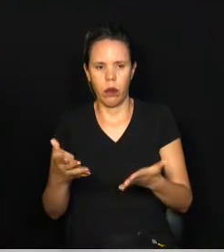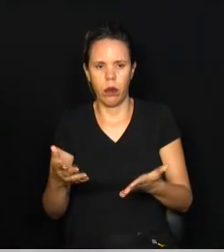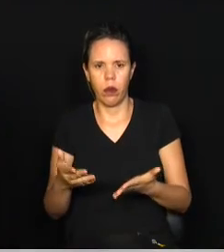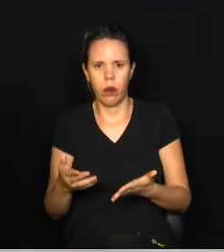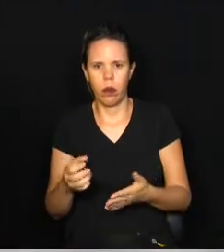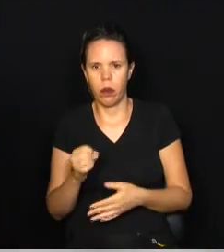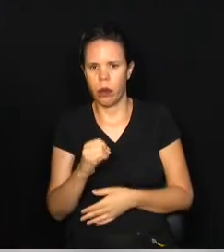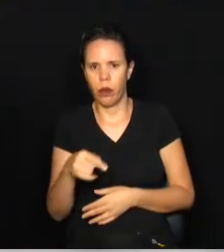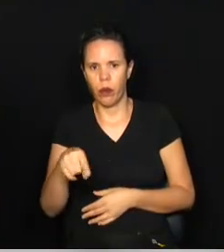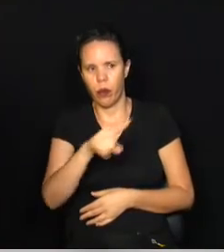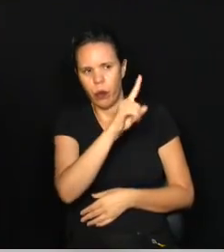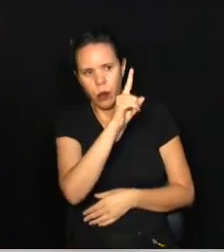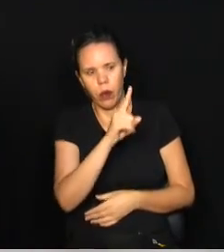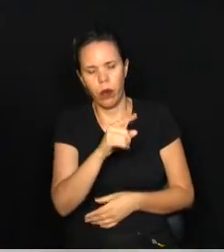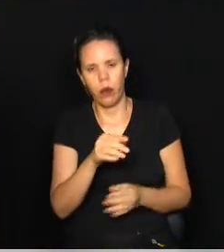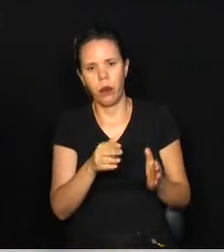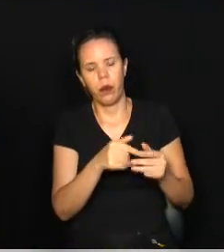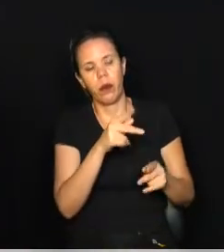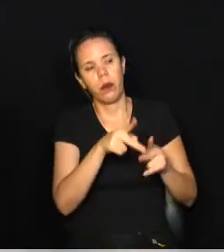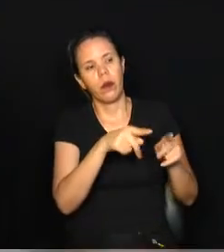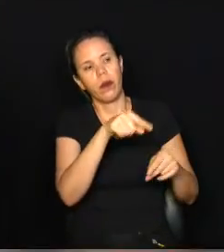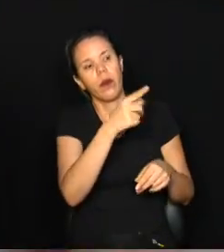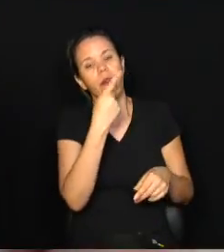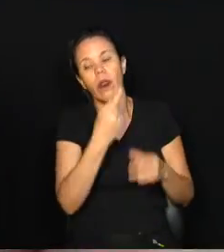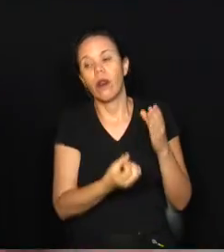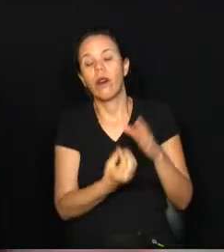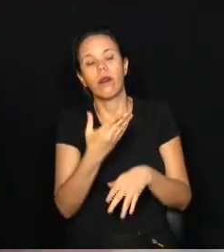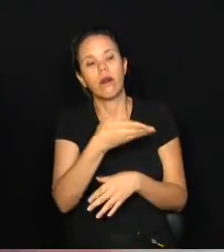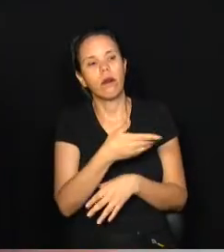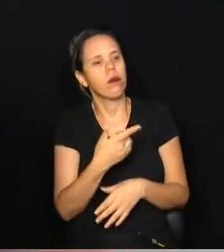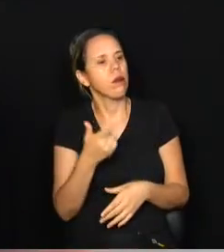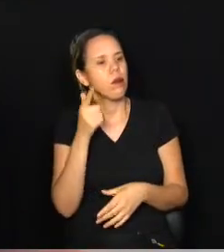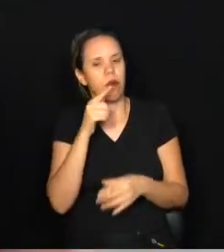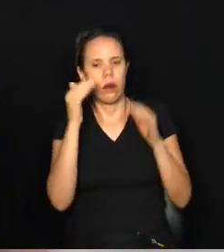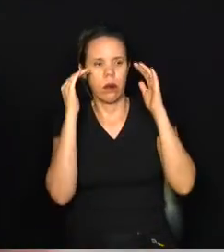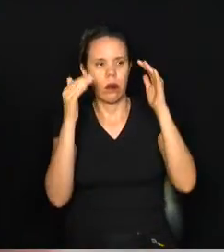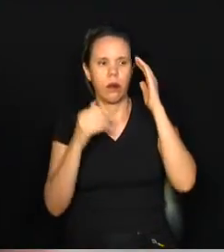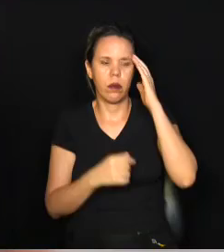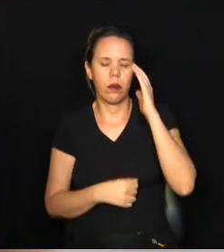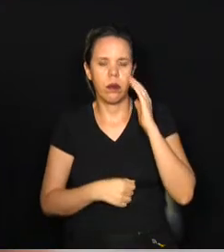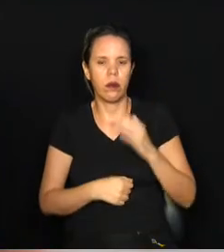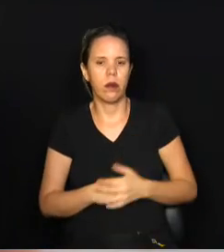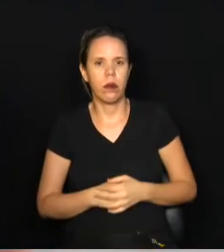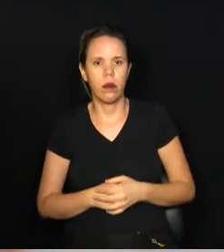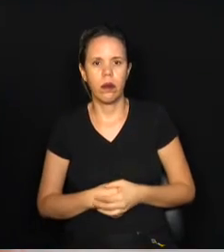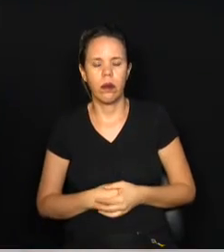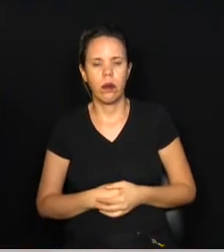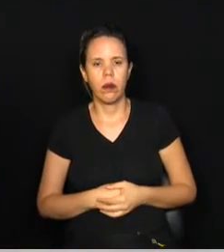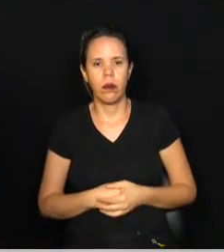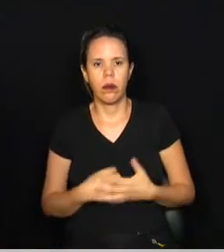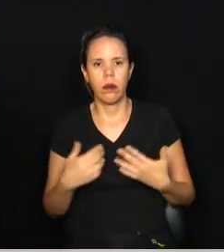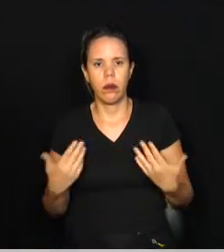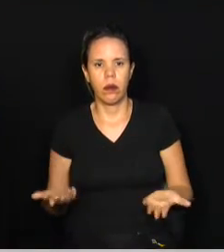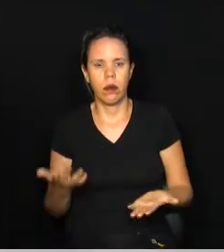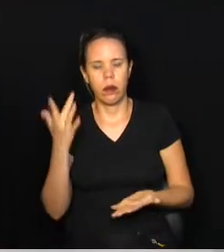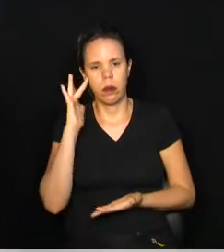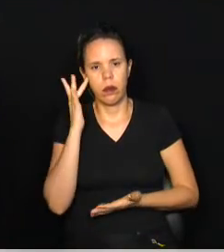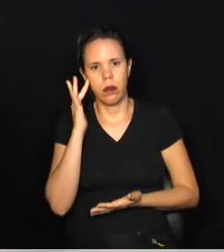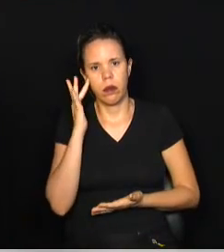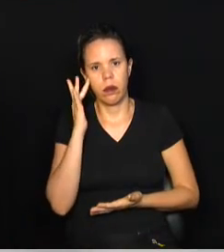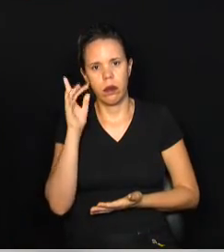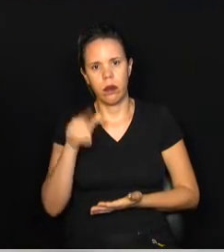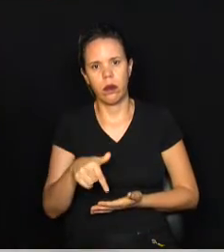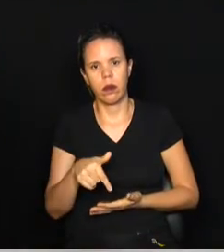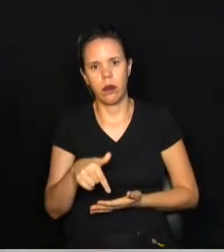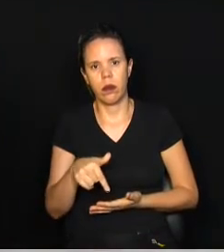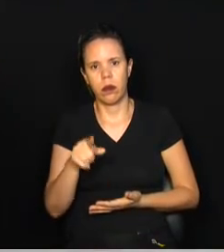não for lá provocar um indivíduo e dizer aqui você veio, ele não vai saber de ti. Né? Então, eu acho que esse é o